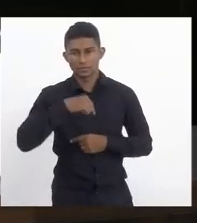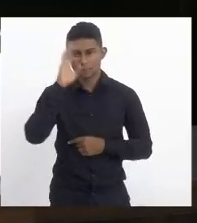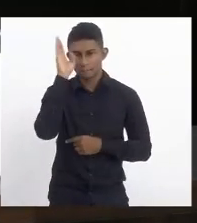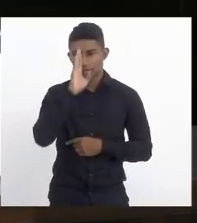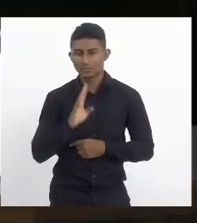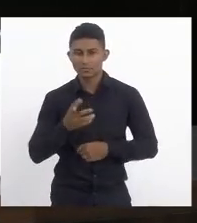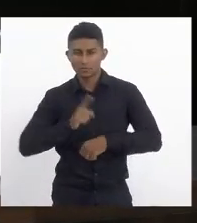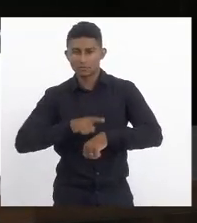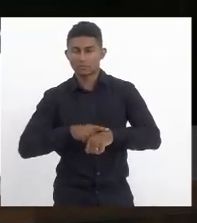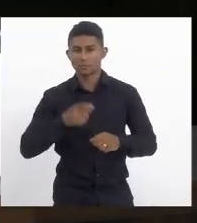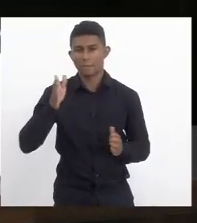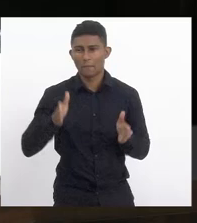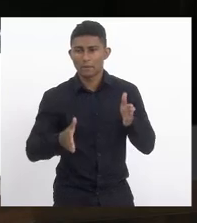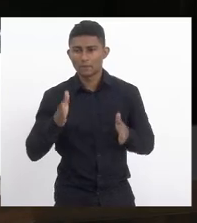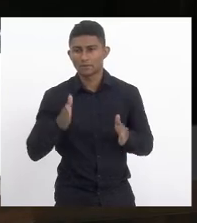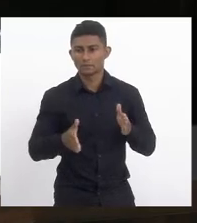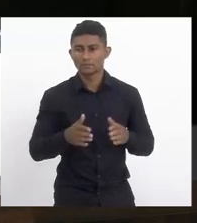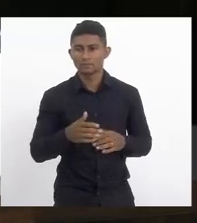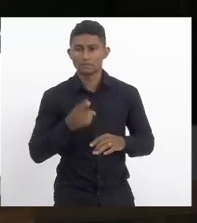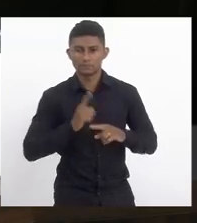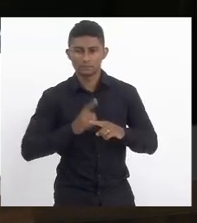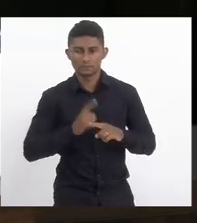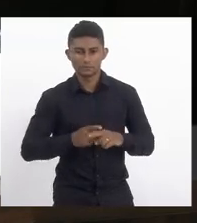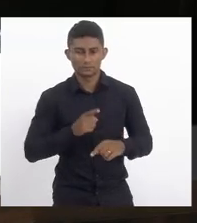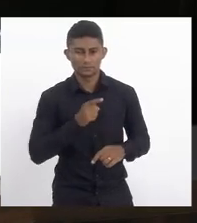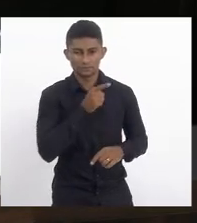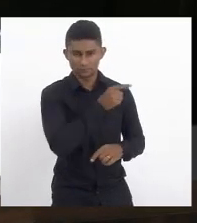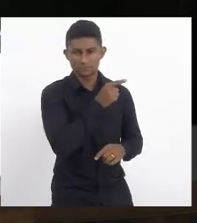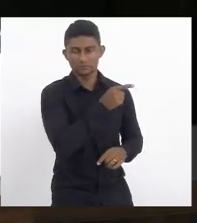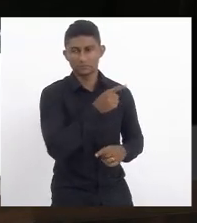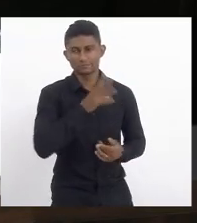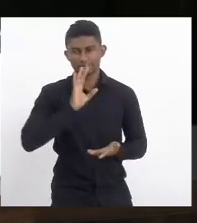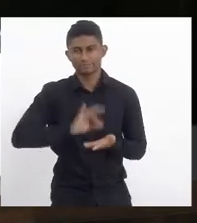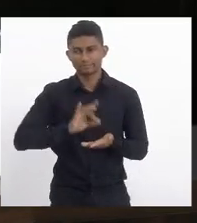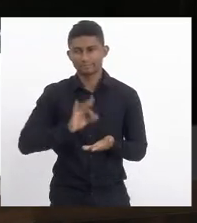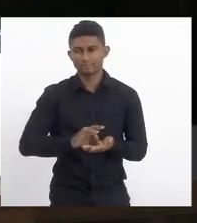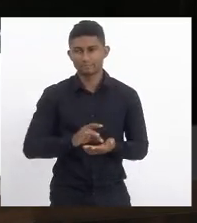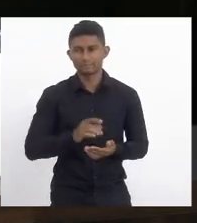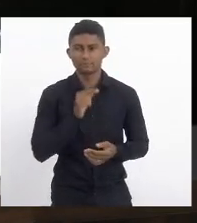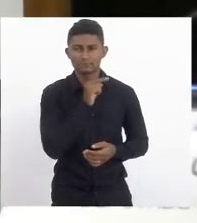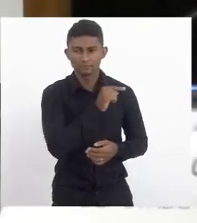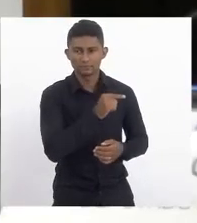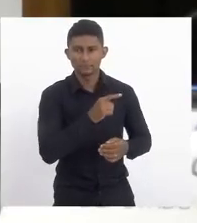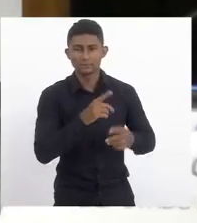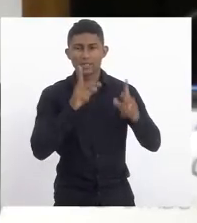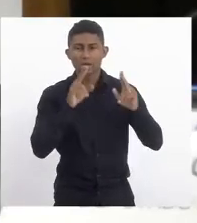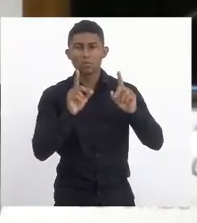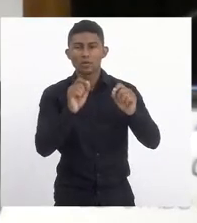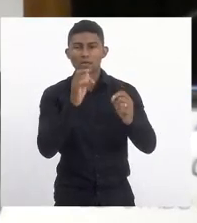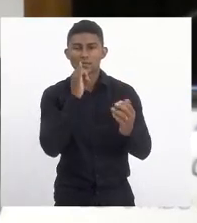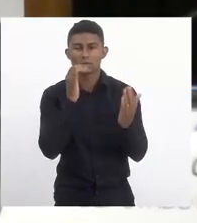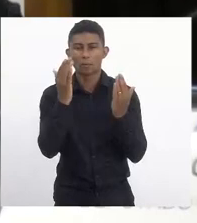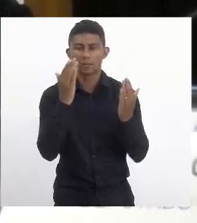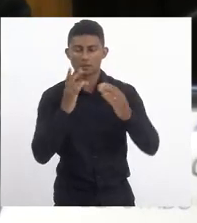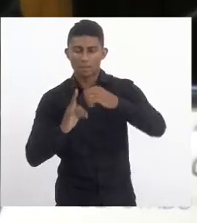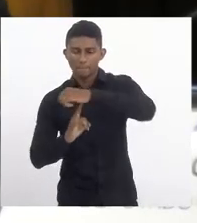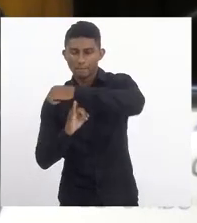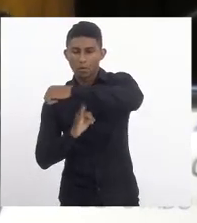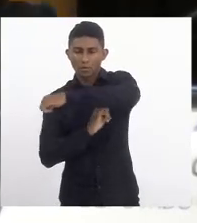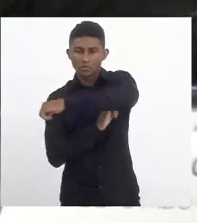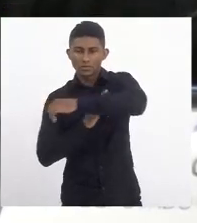momento, porque, na verdade, o senhor efetivamente é um construtor de ponte. Obrigado. Muito